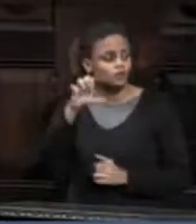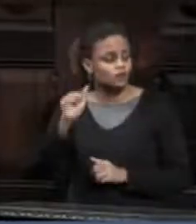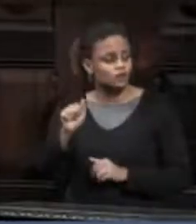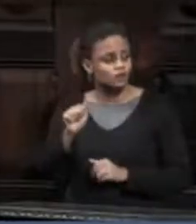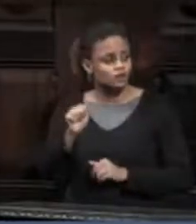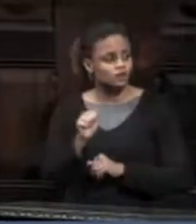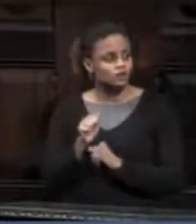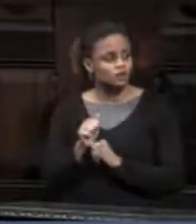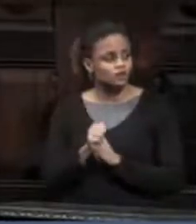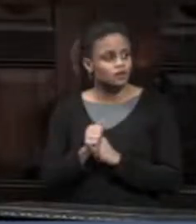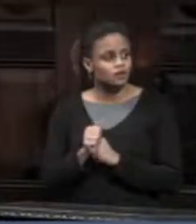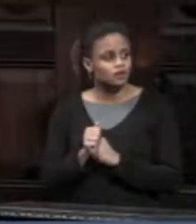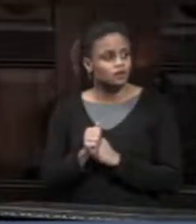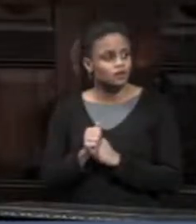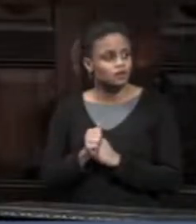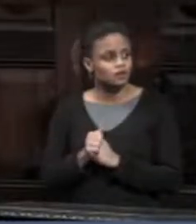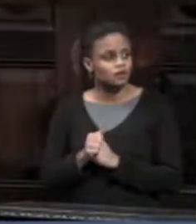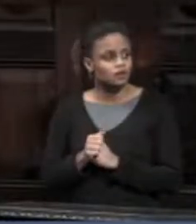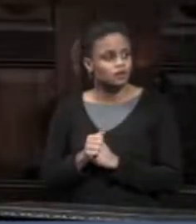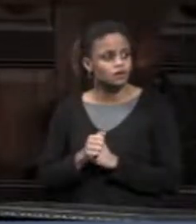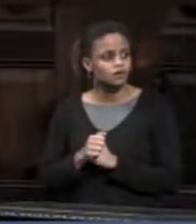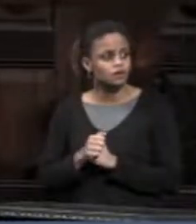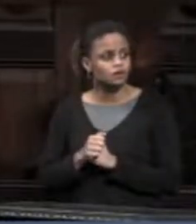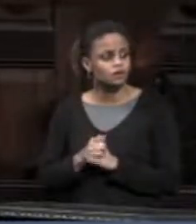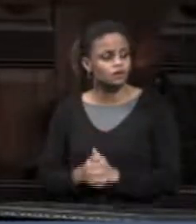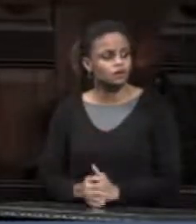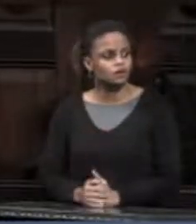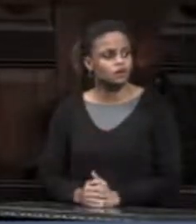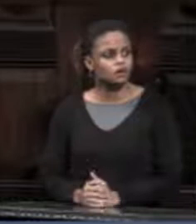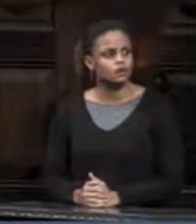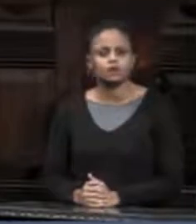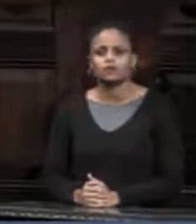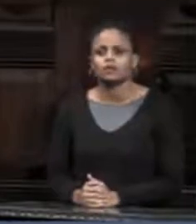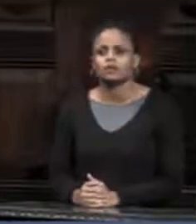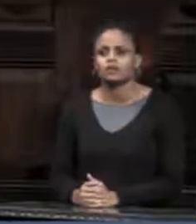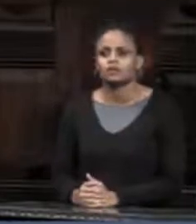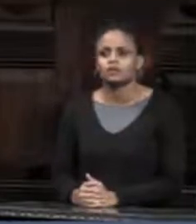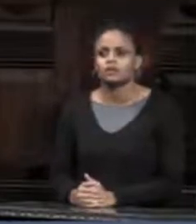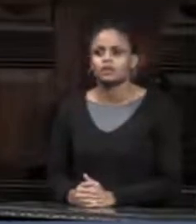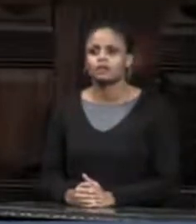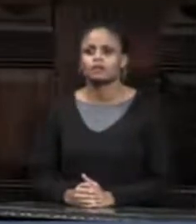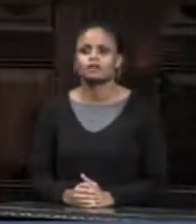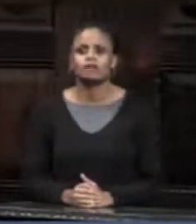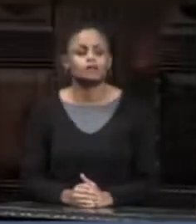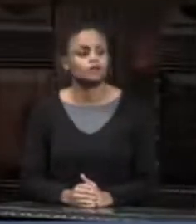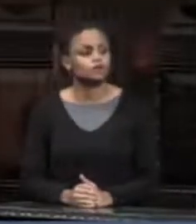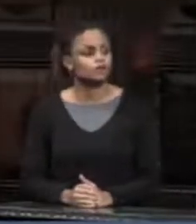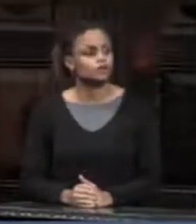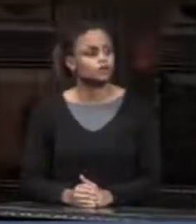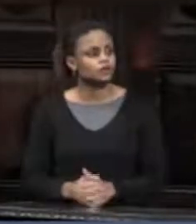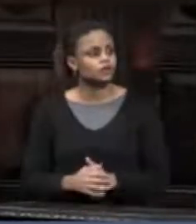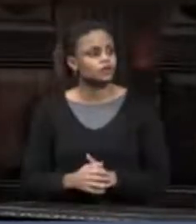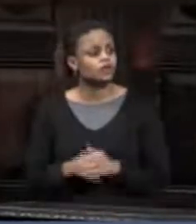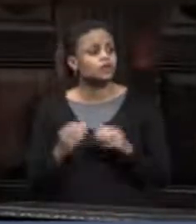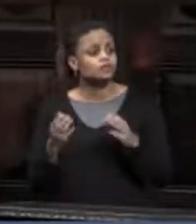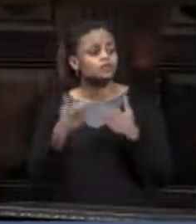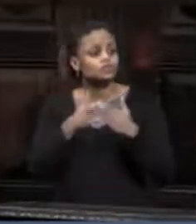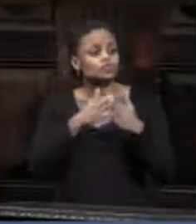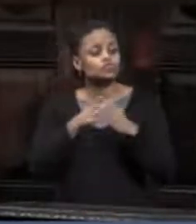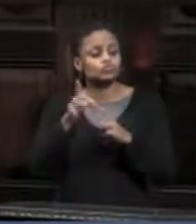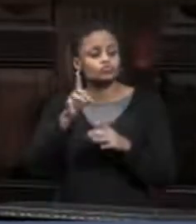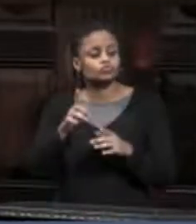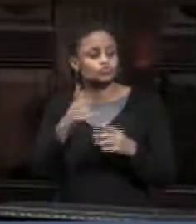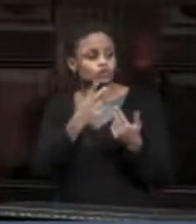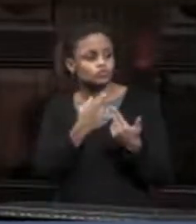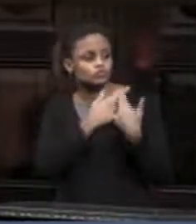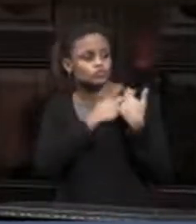Asco Metals. Solicita a mesa diretora, na forma regimental, que seja inserida nos anais dessa